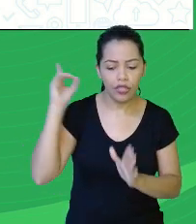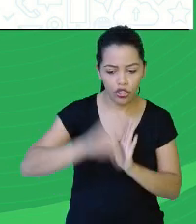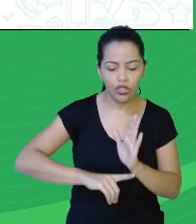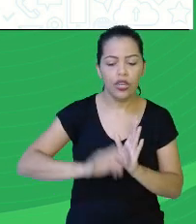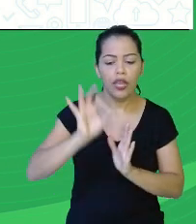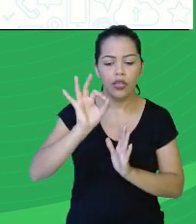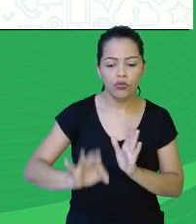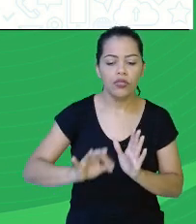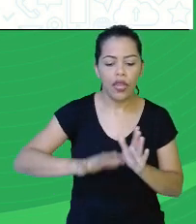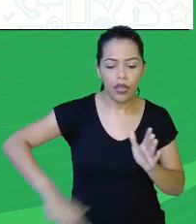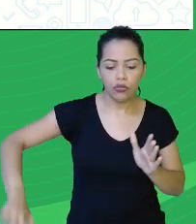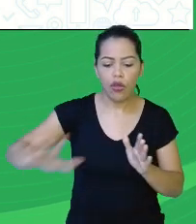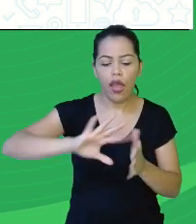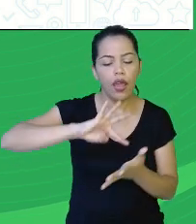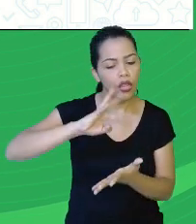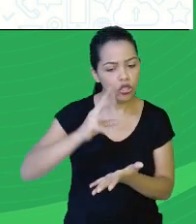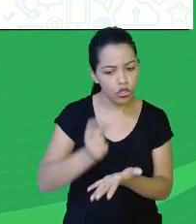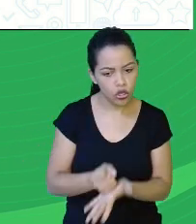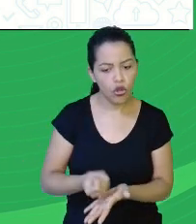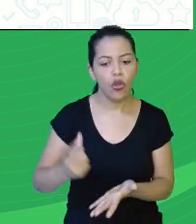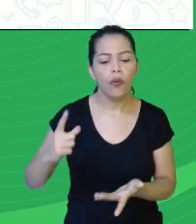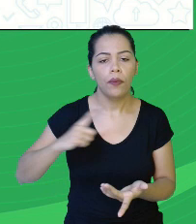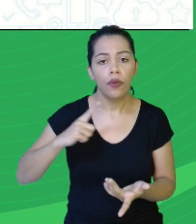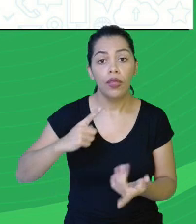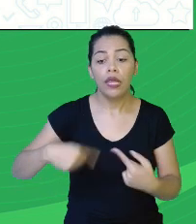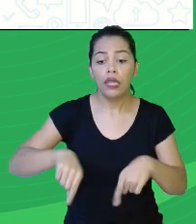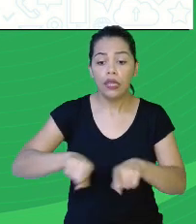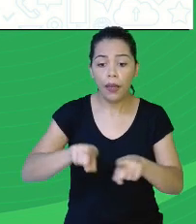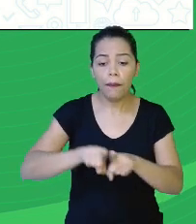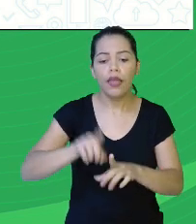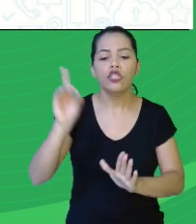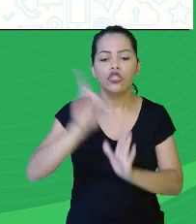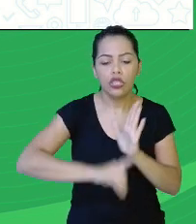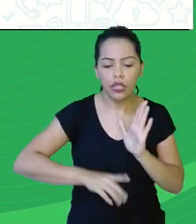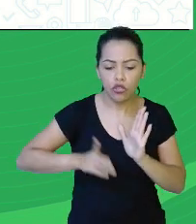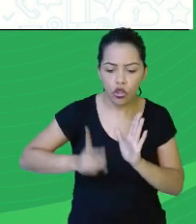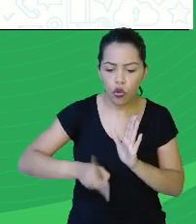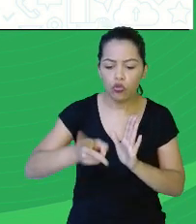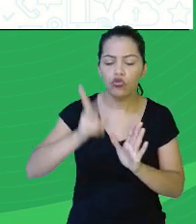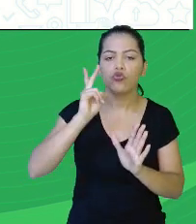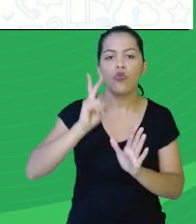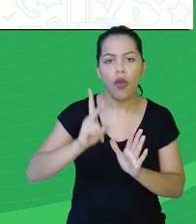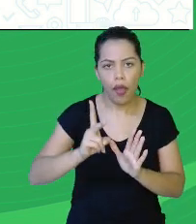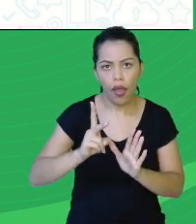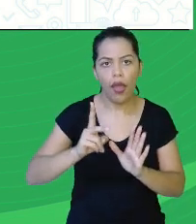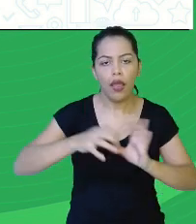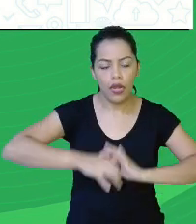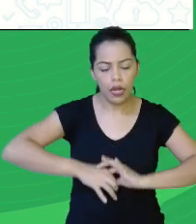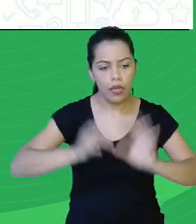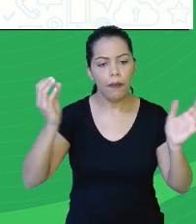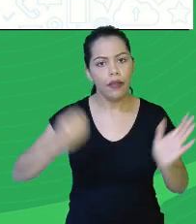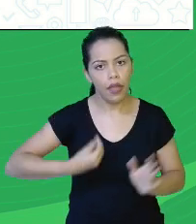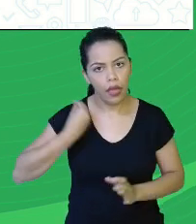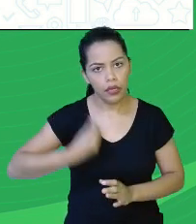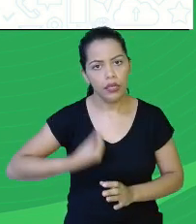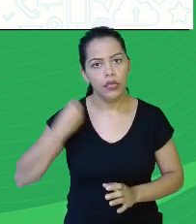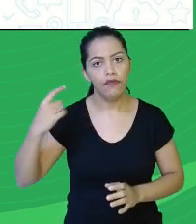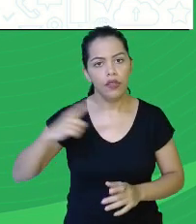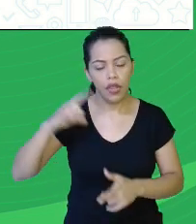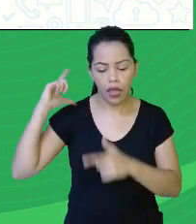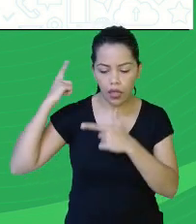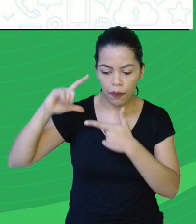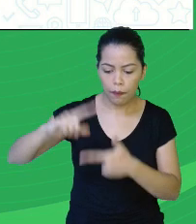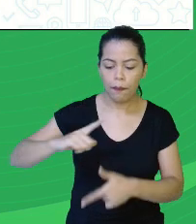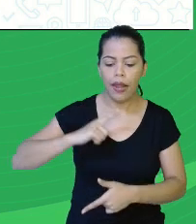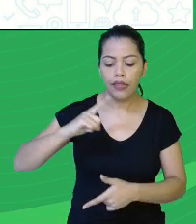proteção cultural dos seus costumes, de suas tradições, vida digna e liberdade para viver de acordo com essas tradições